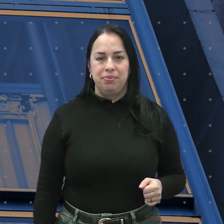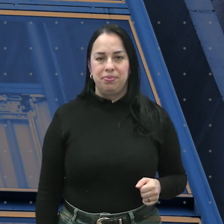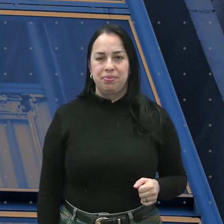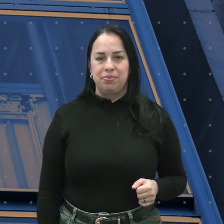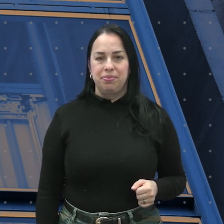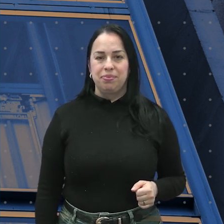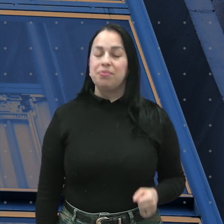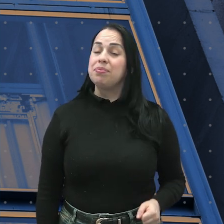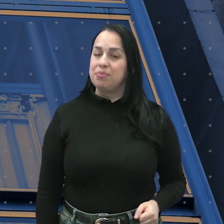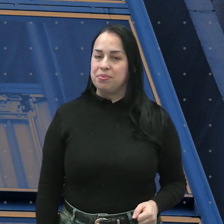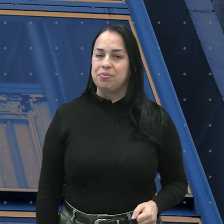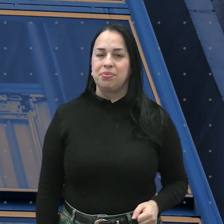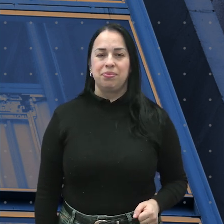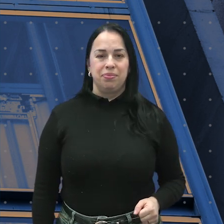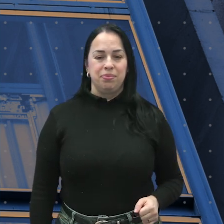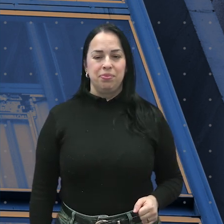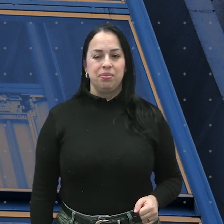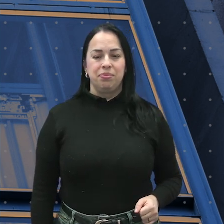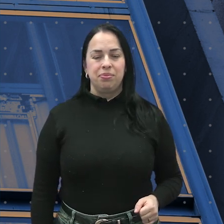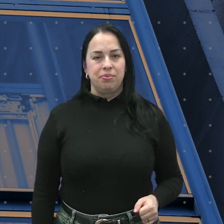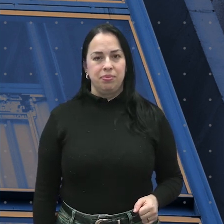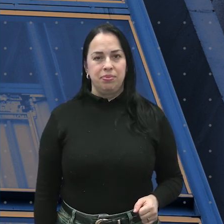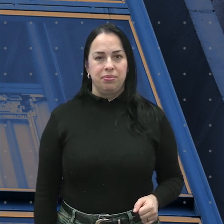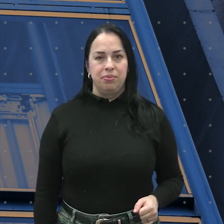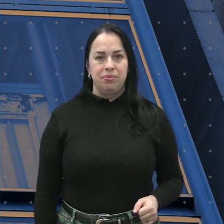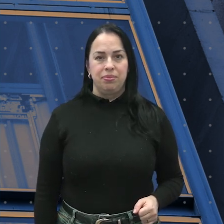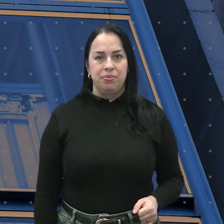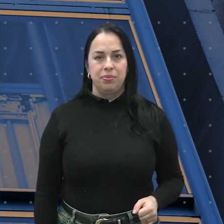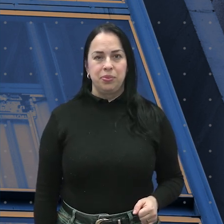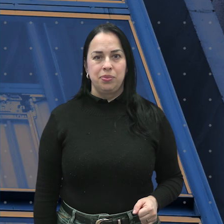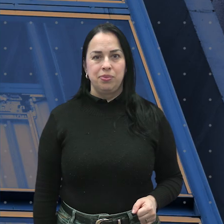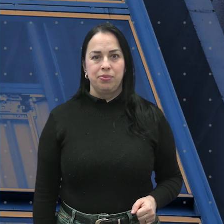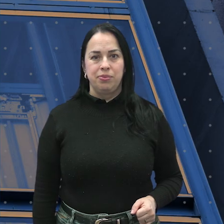Pena, número 175, no centro.